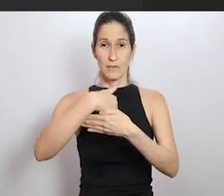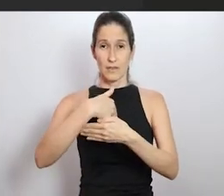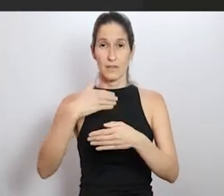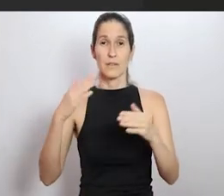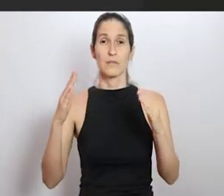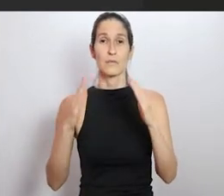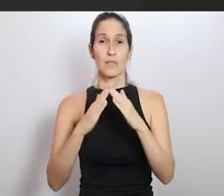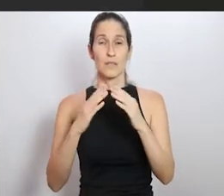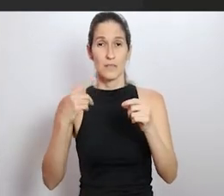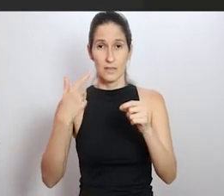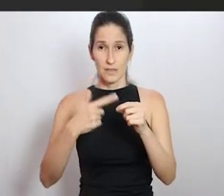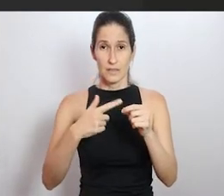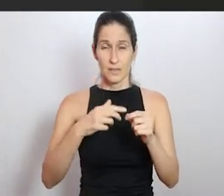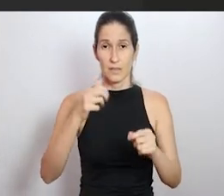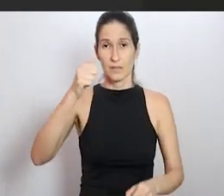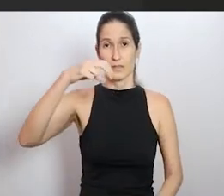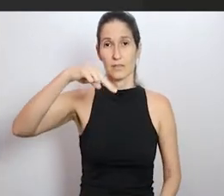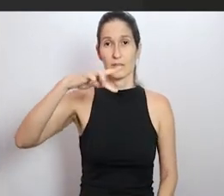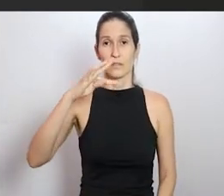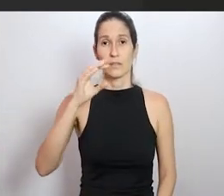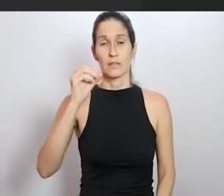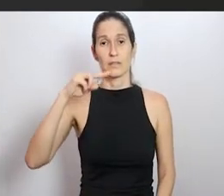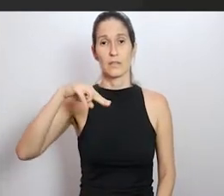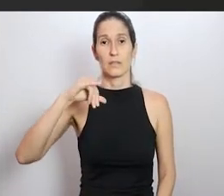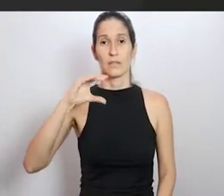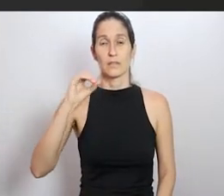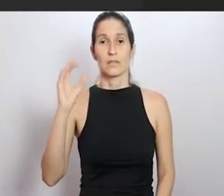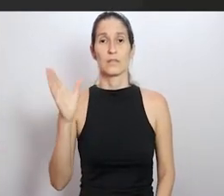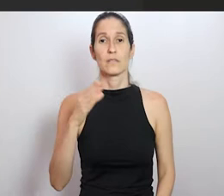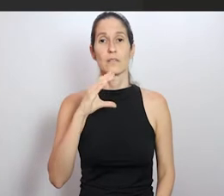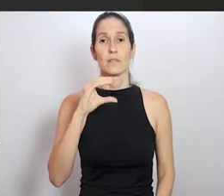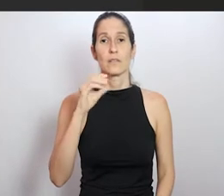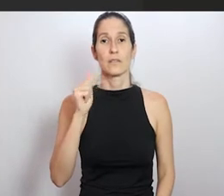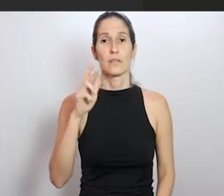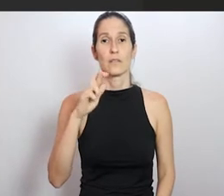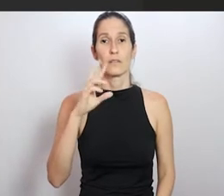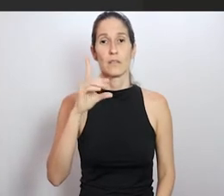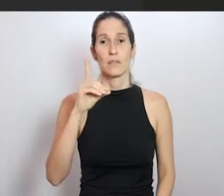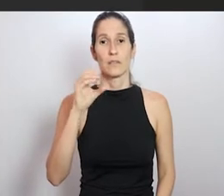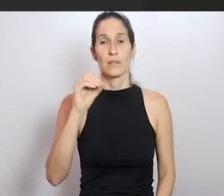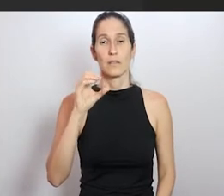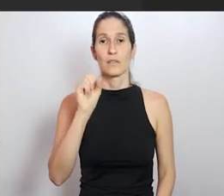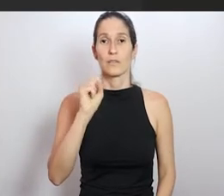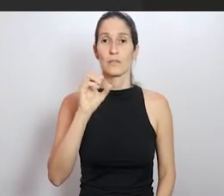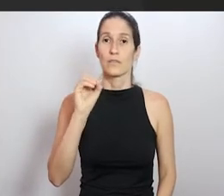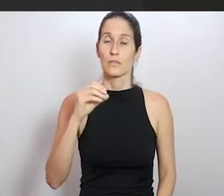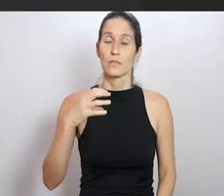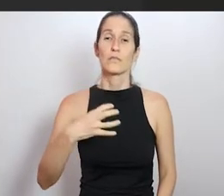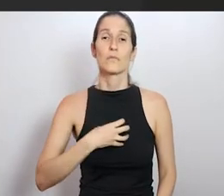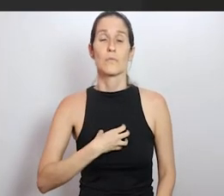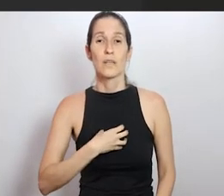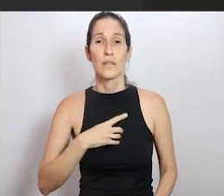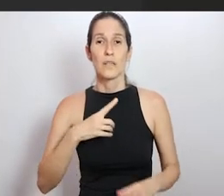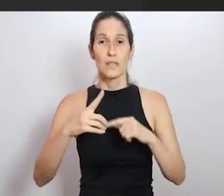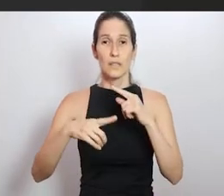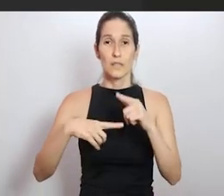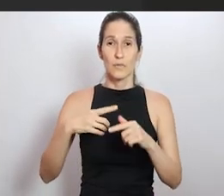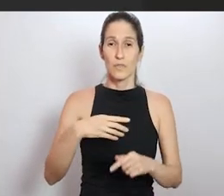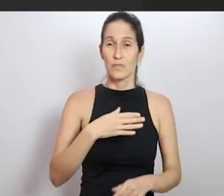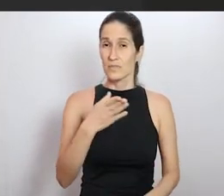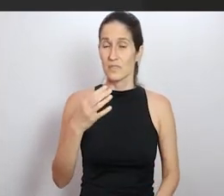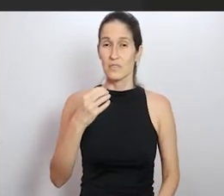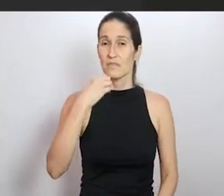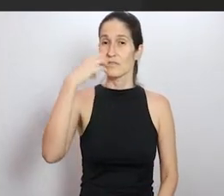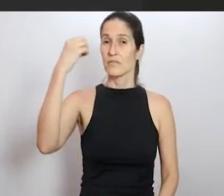estando ausente, da minha terra, Antônio Cardoso, do meu estado da Bahia. Aí você vai viajar para Pernambuco,